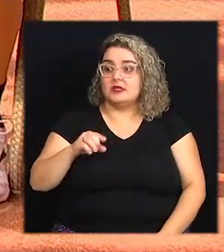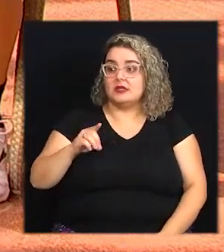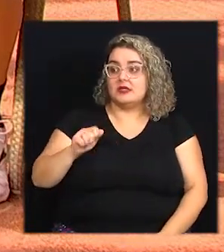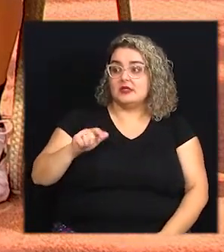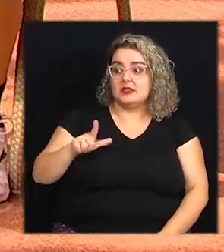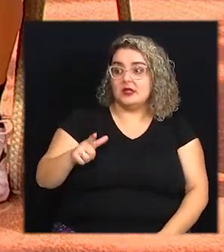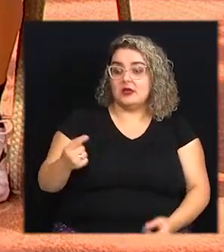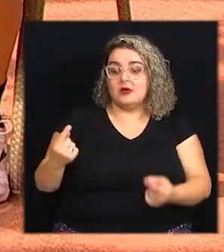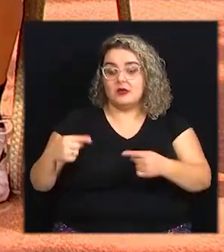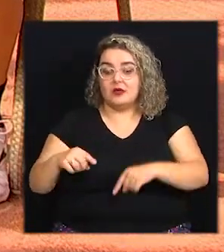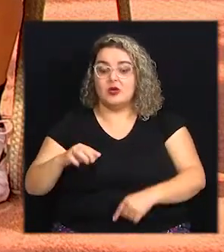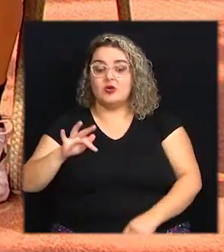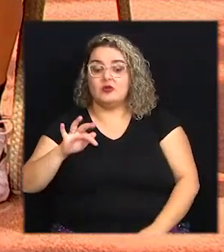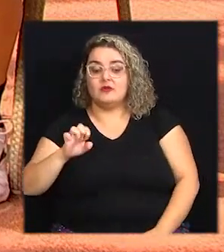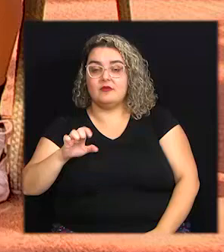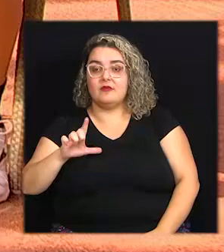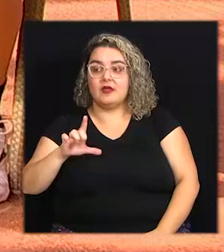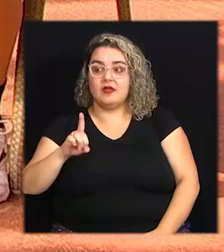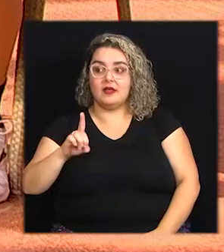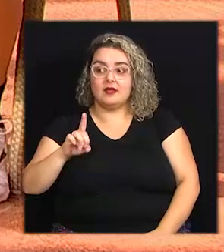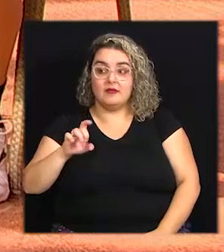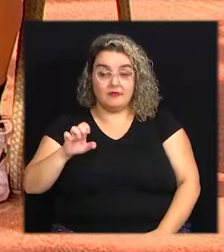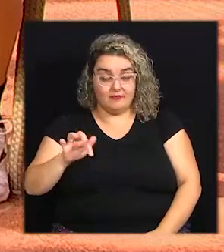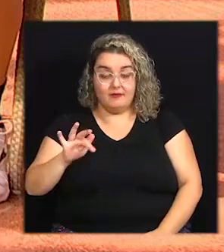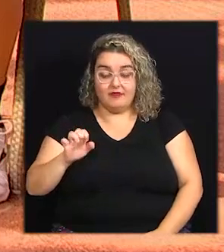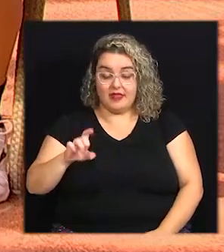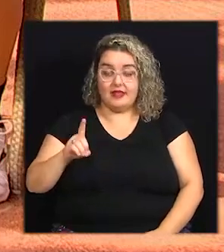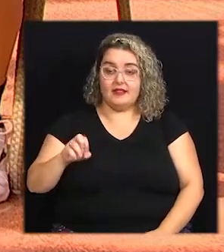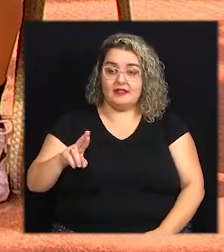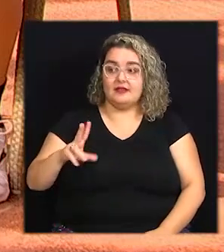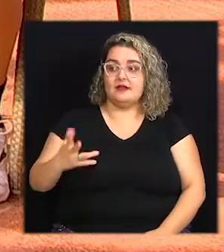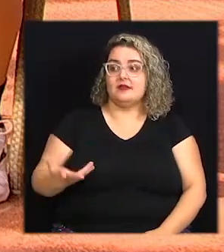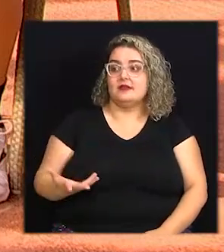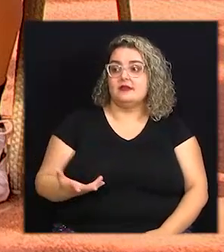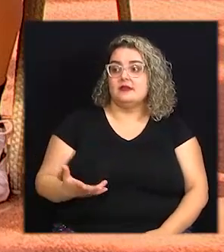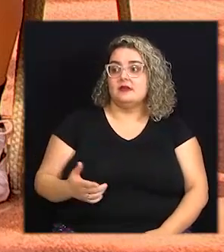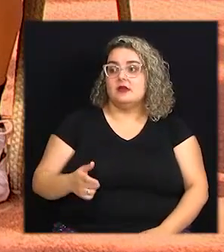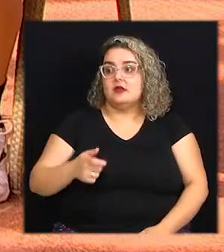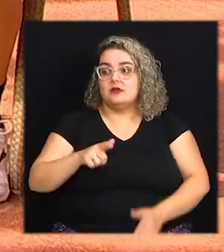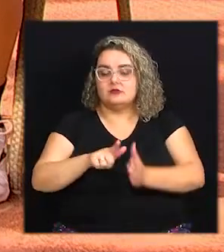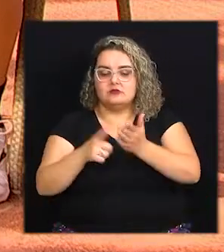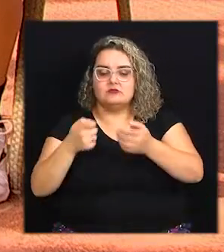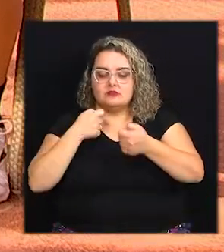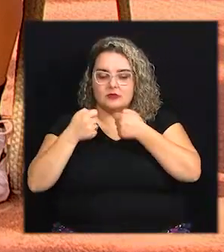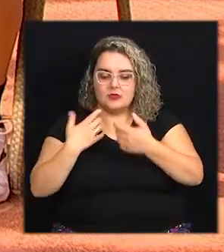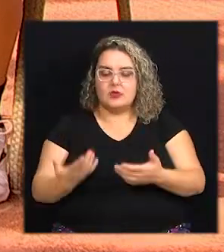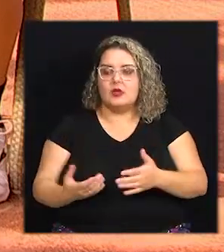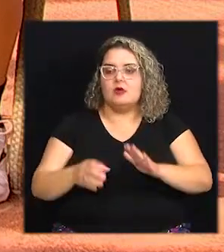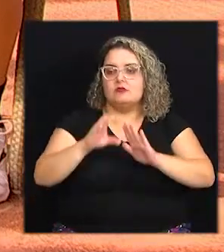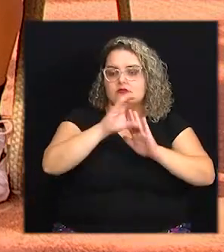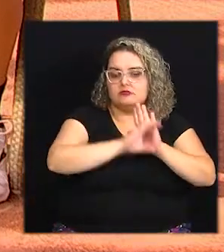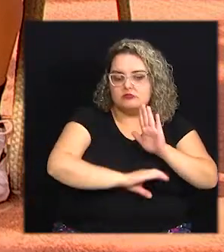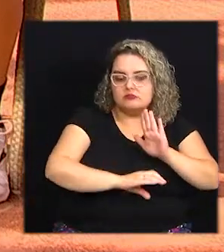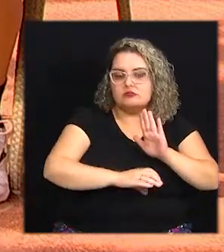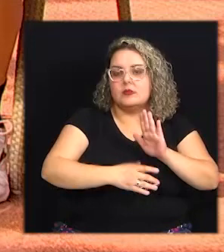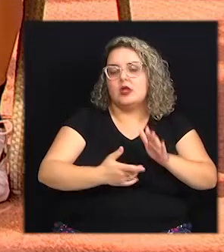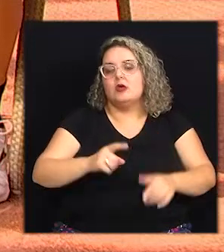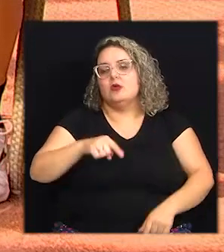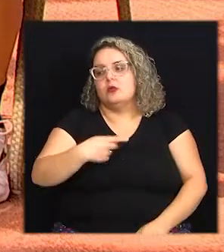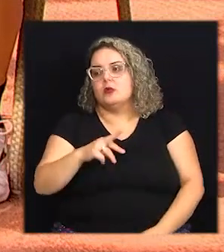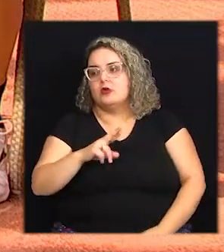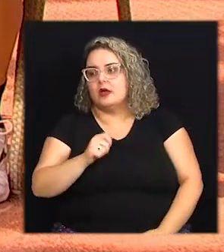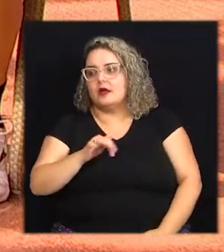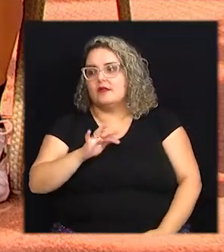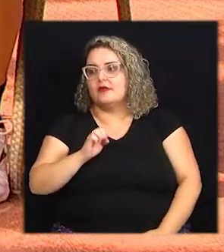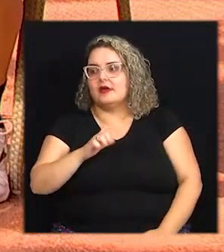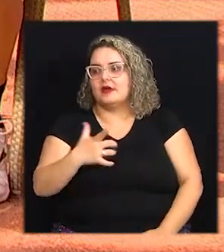Nadal e entre o Federer. E aí o livro mostrou, né, porque é um trecho contado por um jornalista e um capítulo pelo Rafael Nadal. E